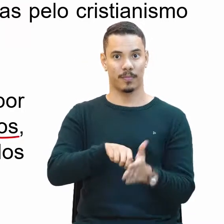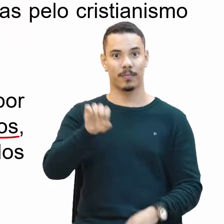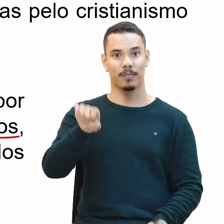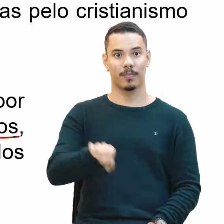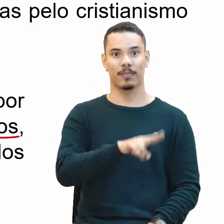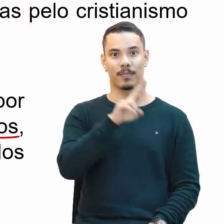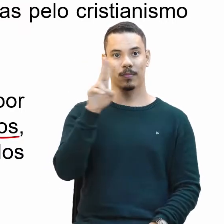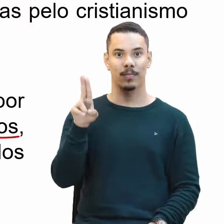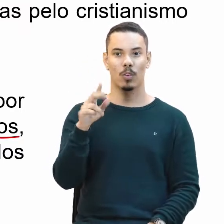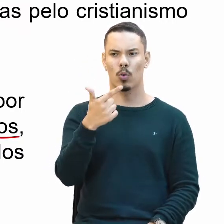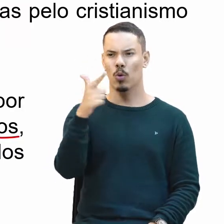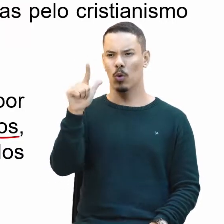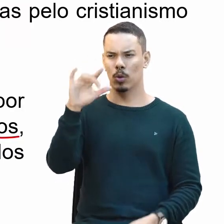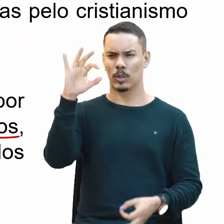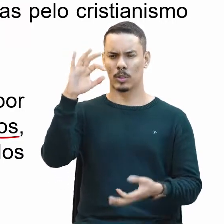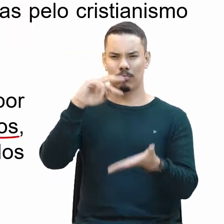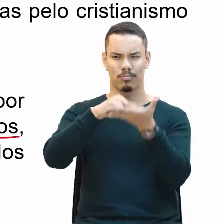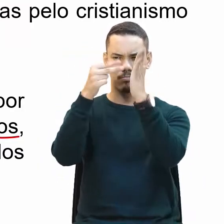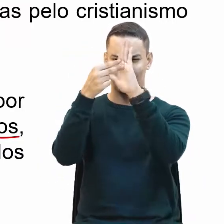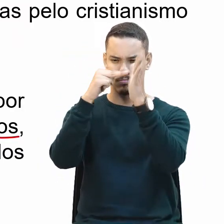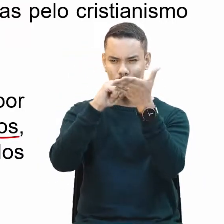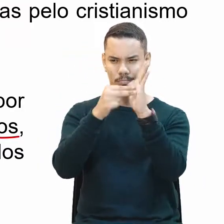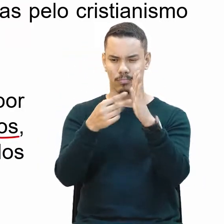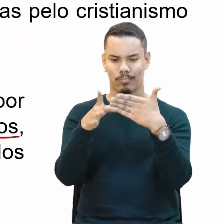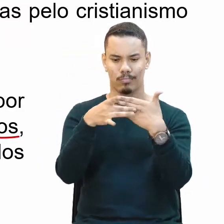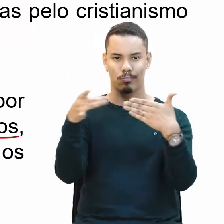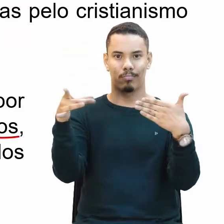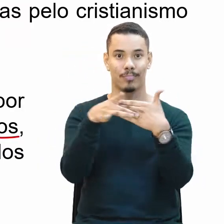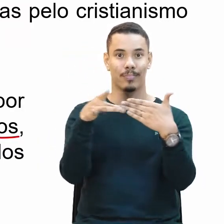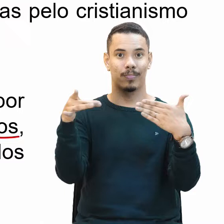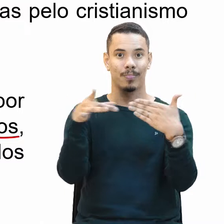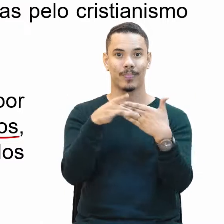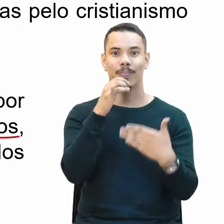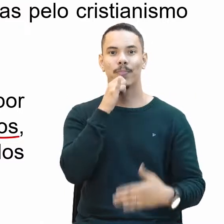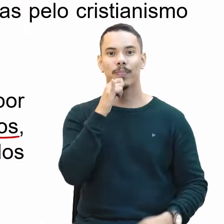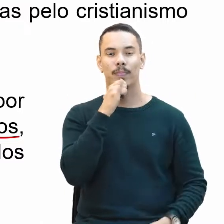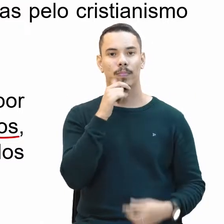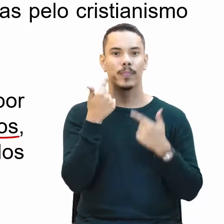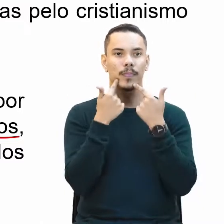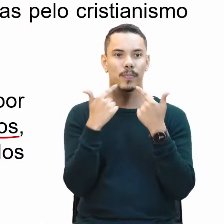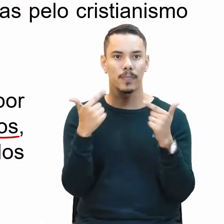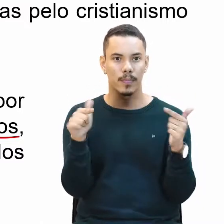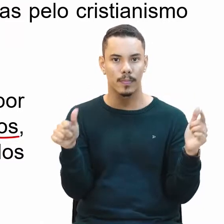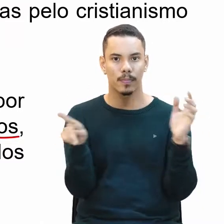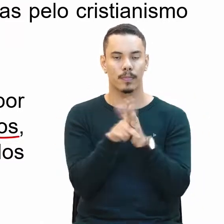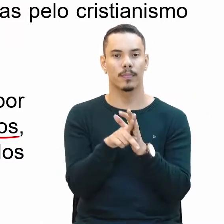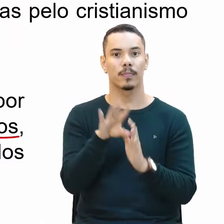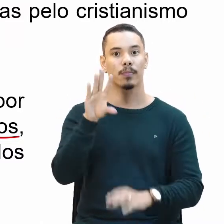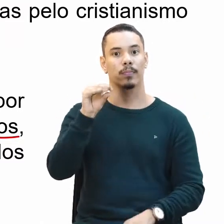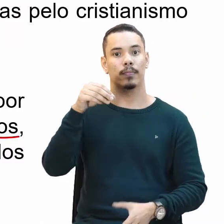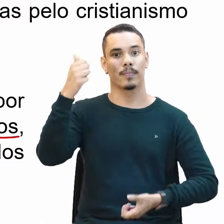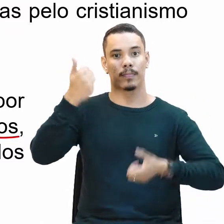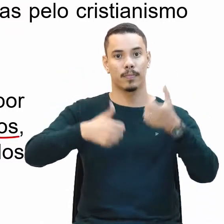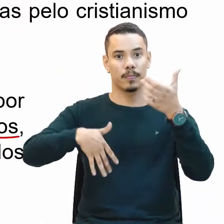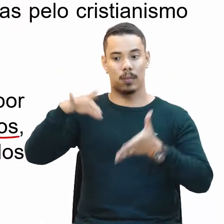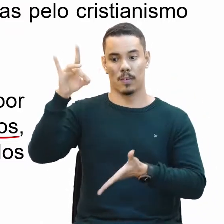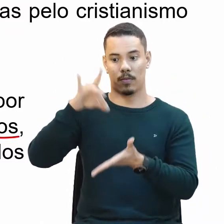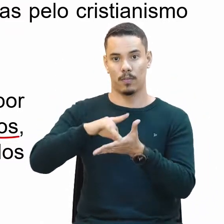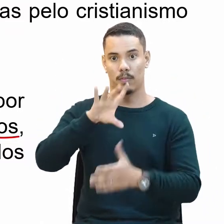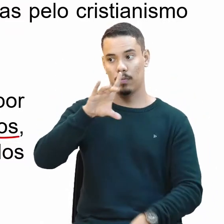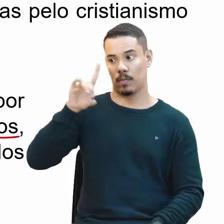nos outros signos, por exemplo, a linguagem, o uso da linguagem para falar sobre as verdades de